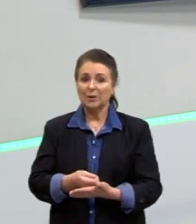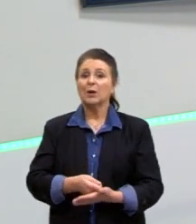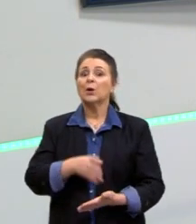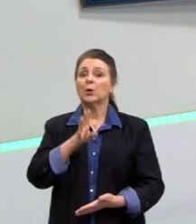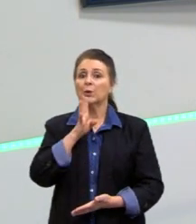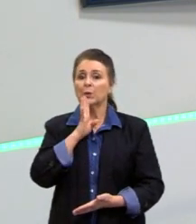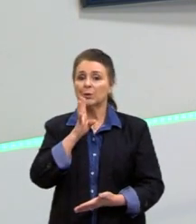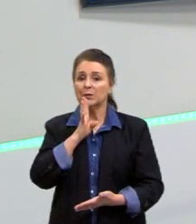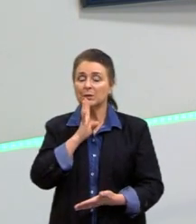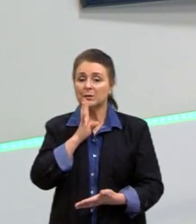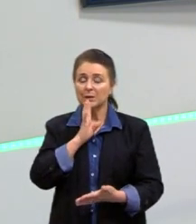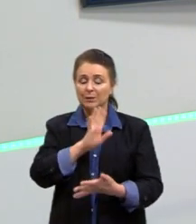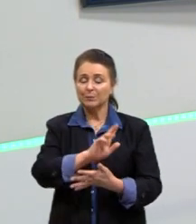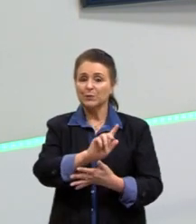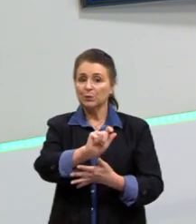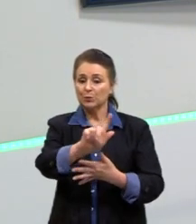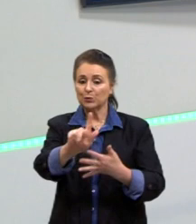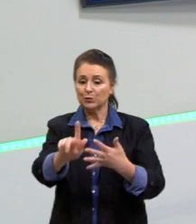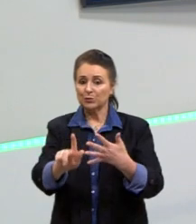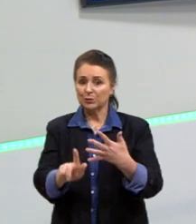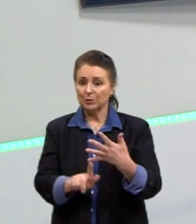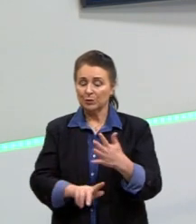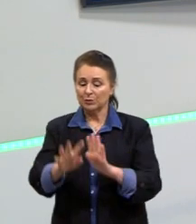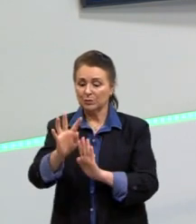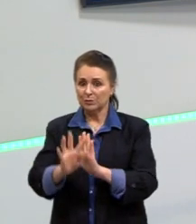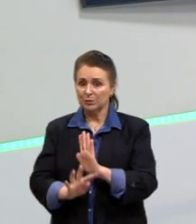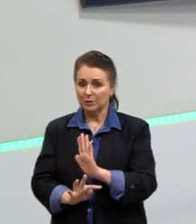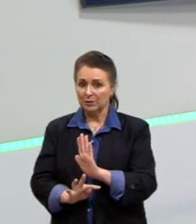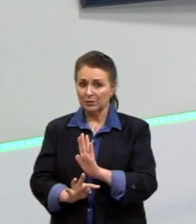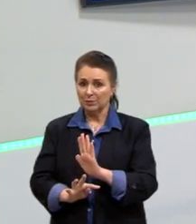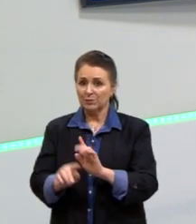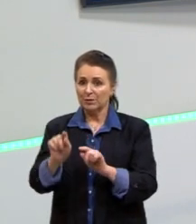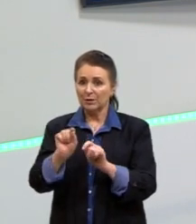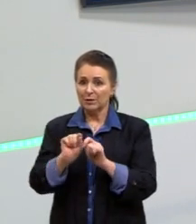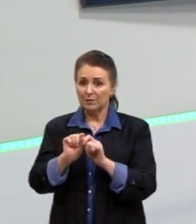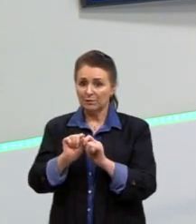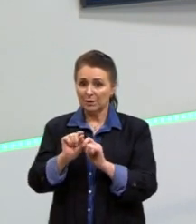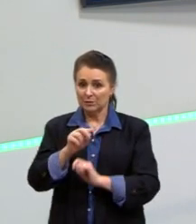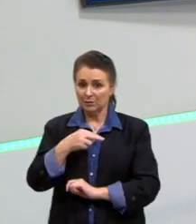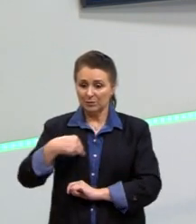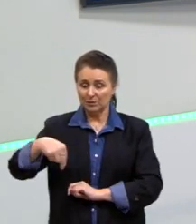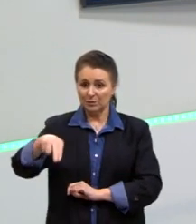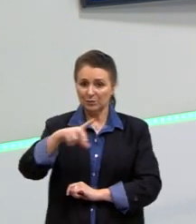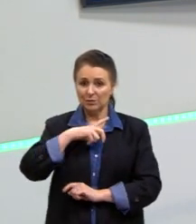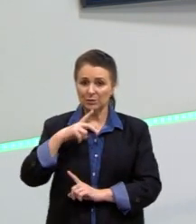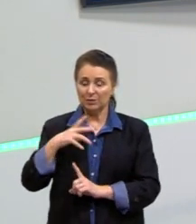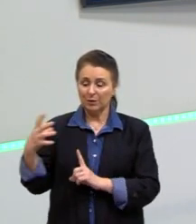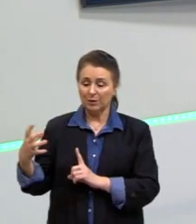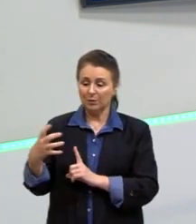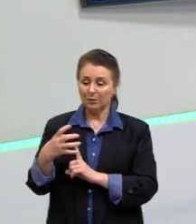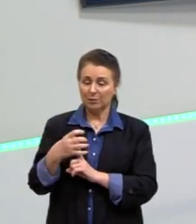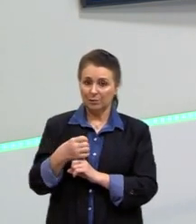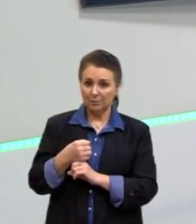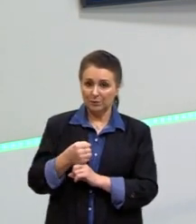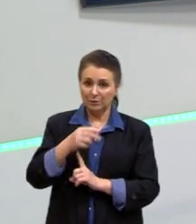gêneros textuais faz com que a gente tenha domínio dos diversos tipos,